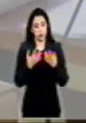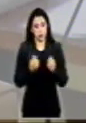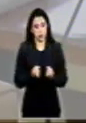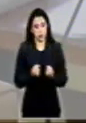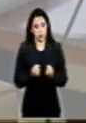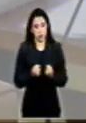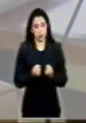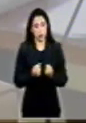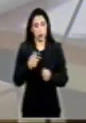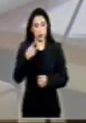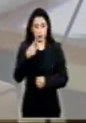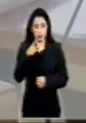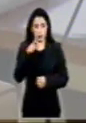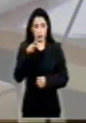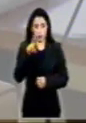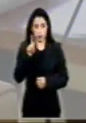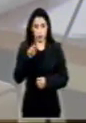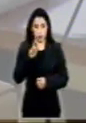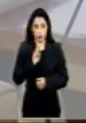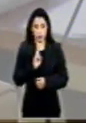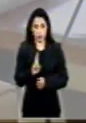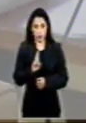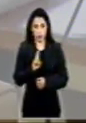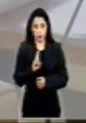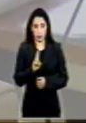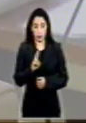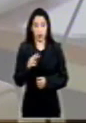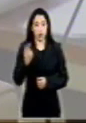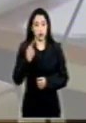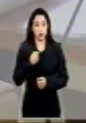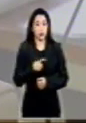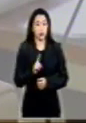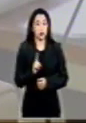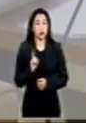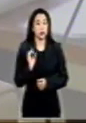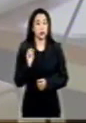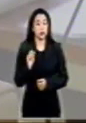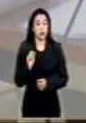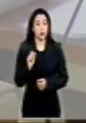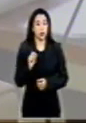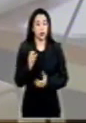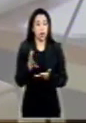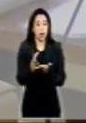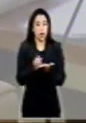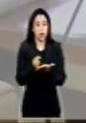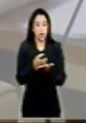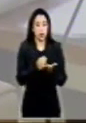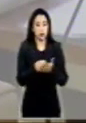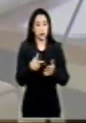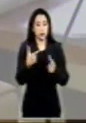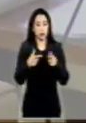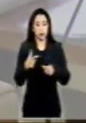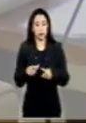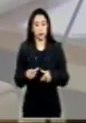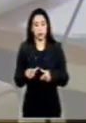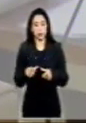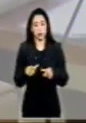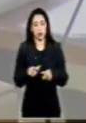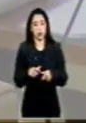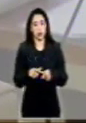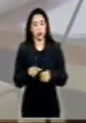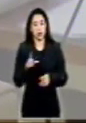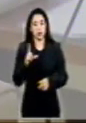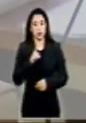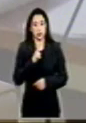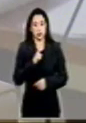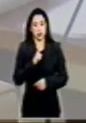pela Procuradoria-Geral da República. E assento, por último, que os requisitos da busca e apreensão no caso concreto encontram-se